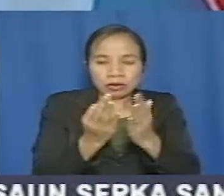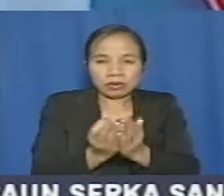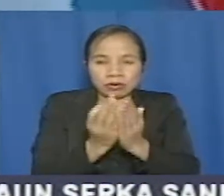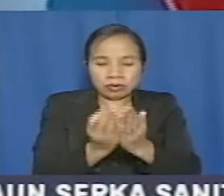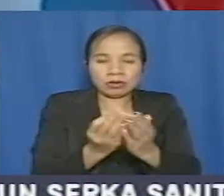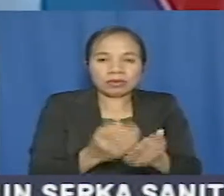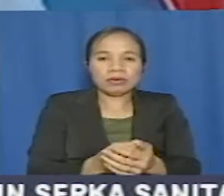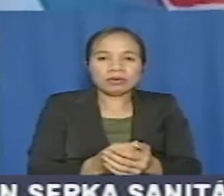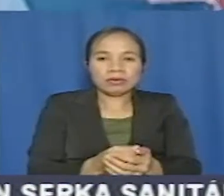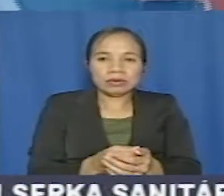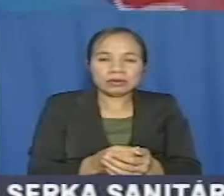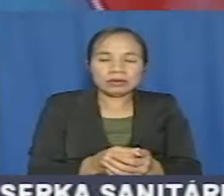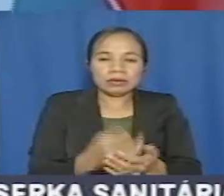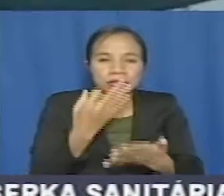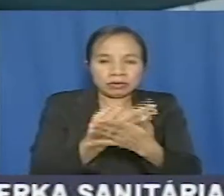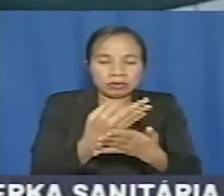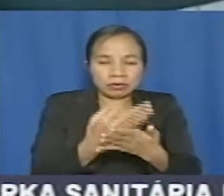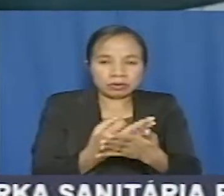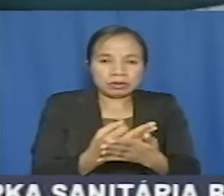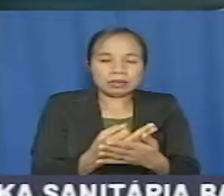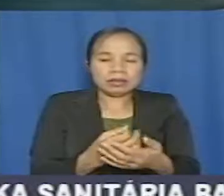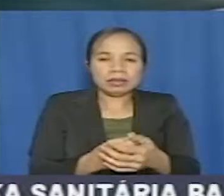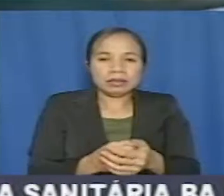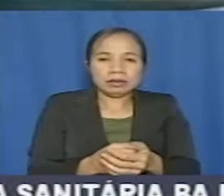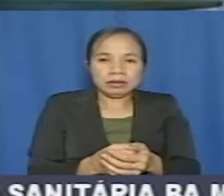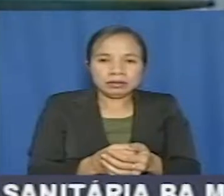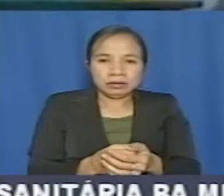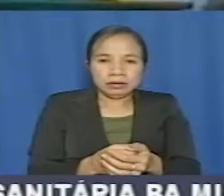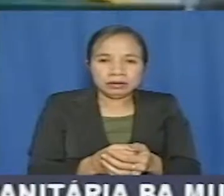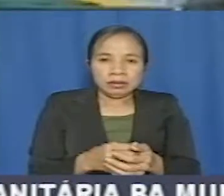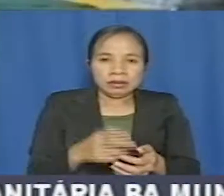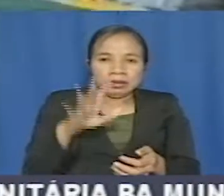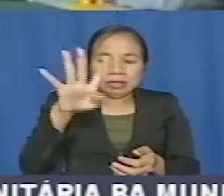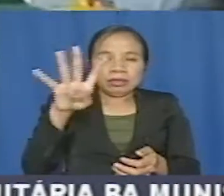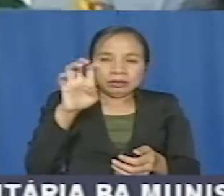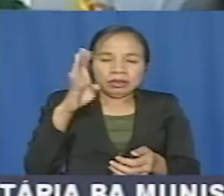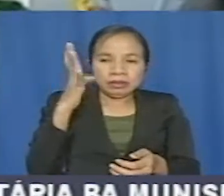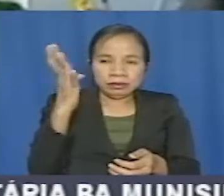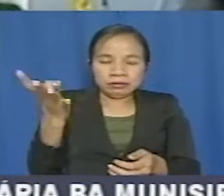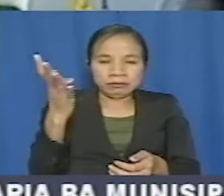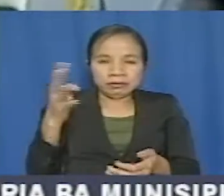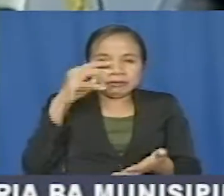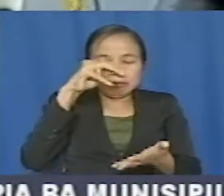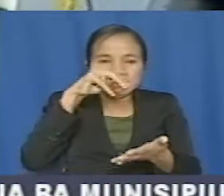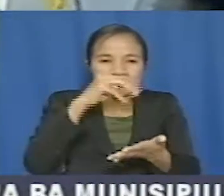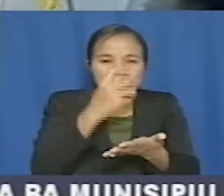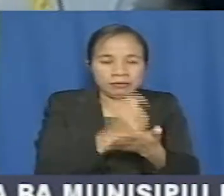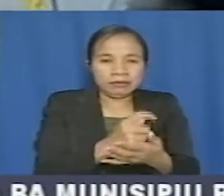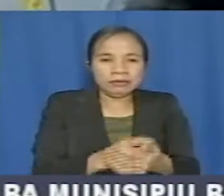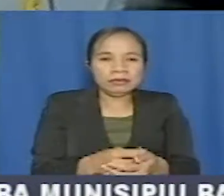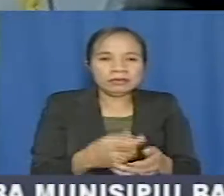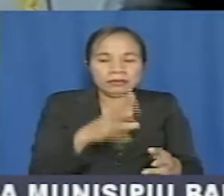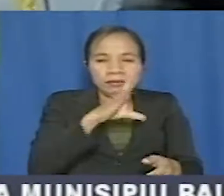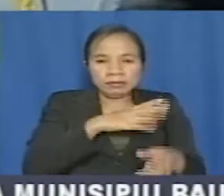segundo comandante OSAN, dólares americano rihun atus hat nulu, sehein decisão